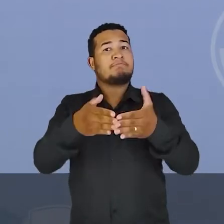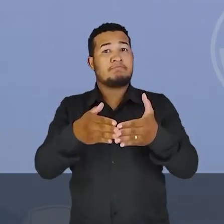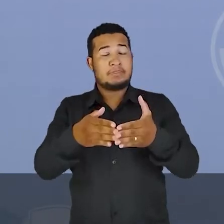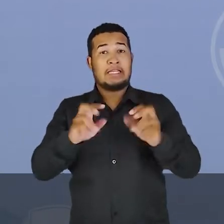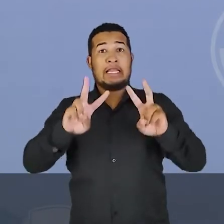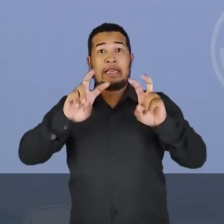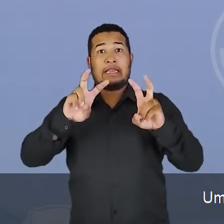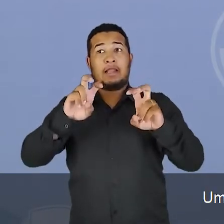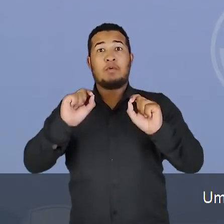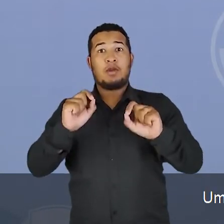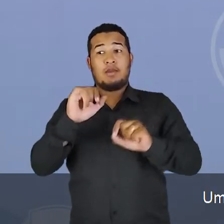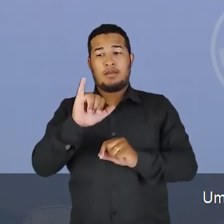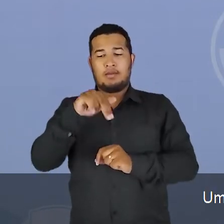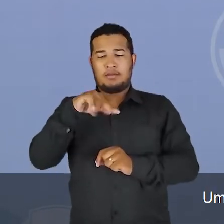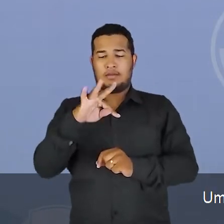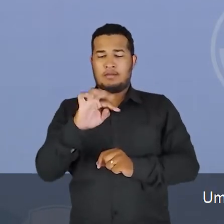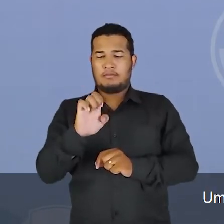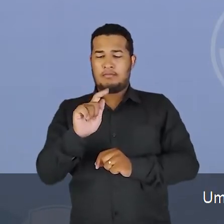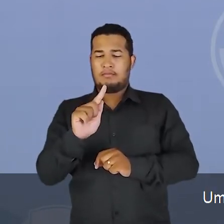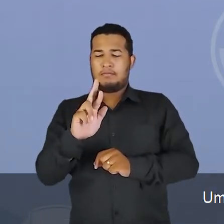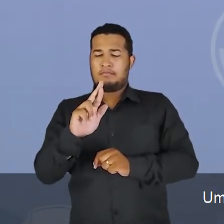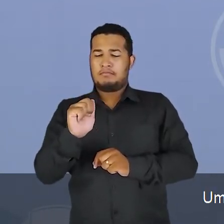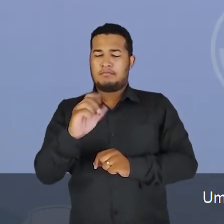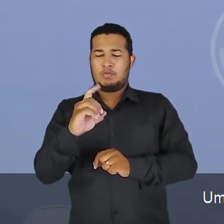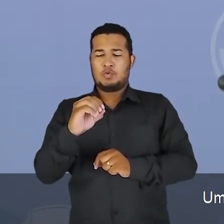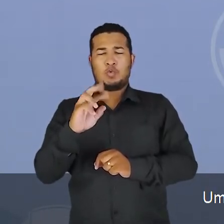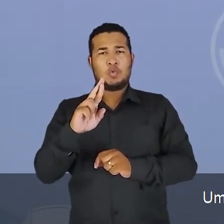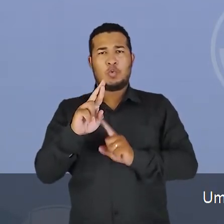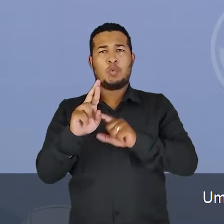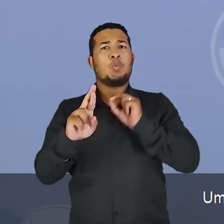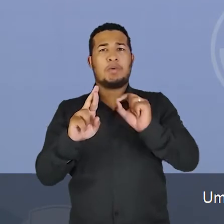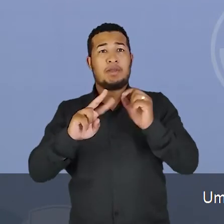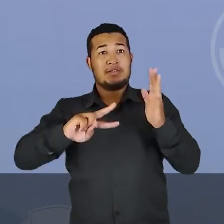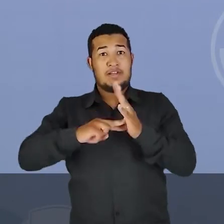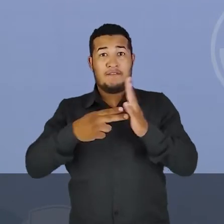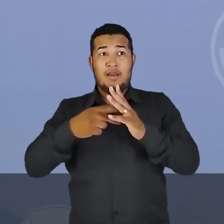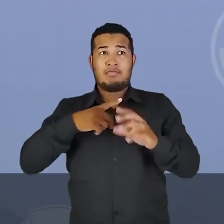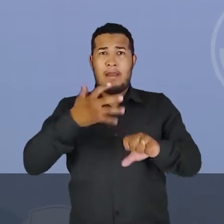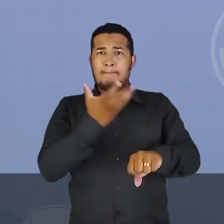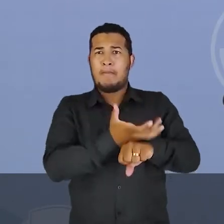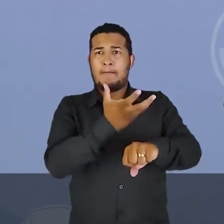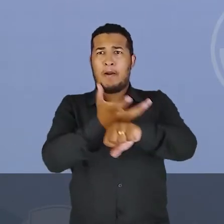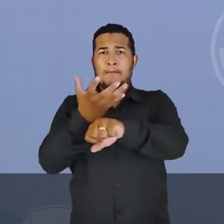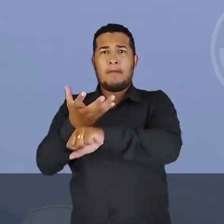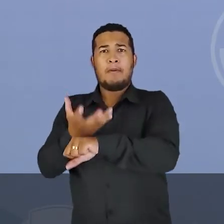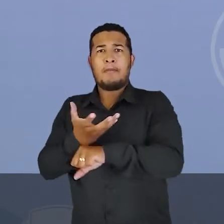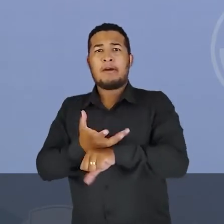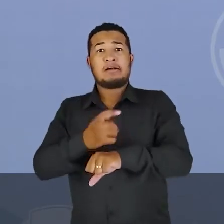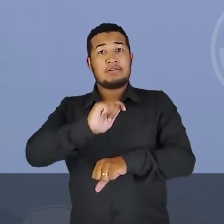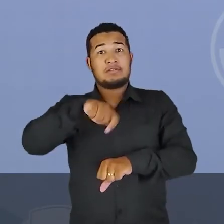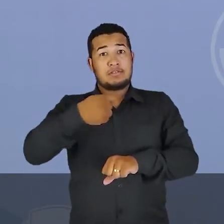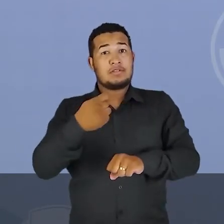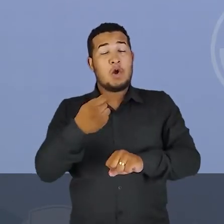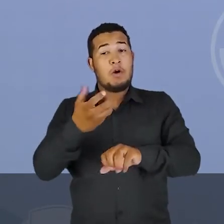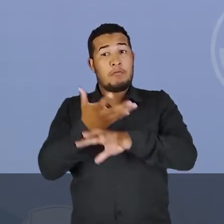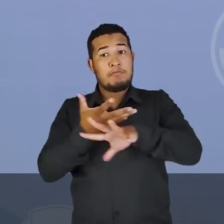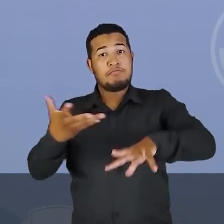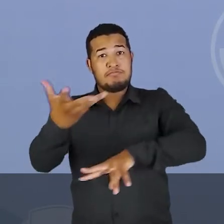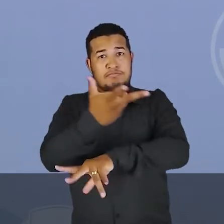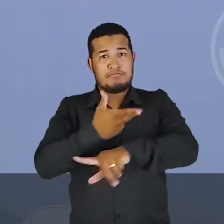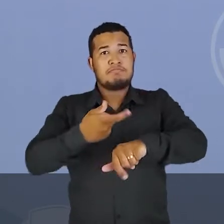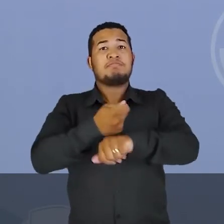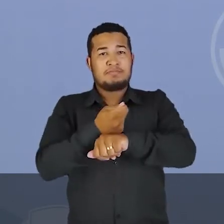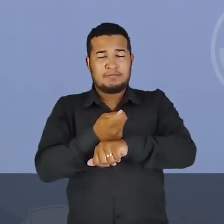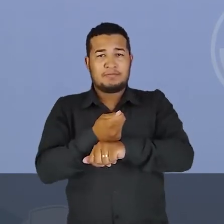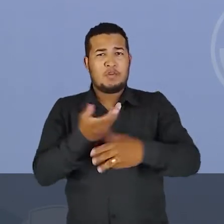tema integrador. Um tema integrador, para você que não sabe, é aquele tema que engloba vários tipos de disciplinas trabalhadas em sala de aula. E na